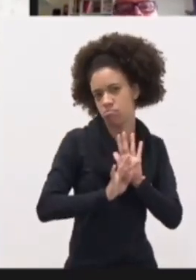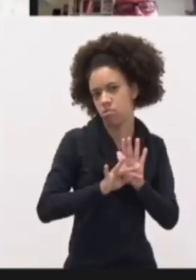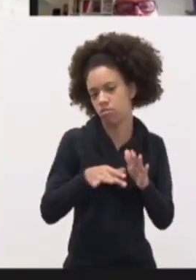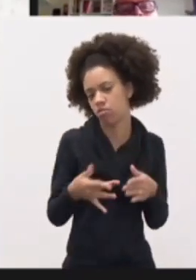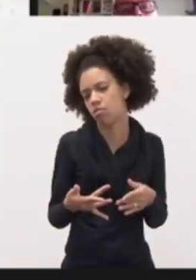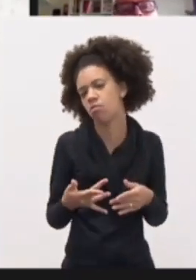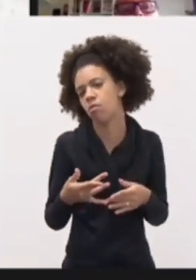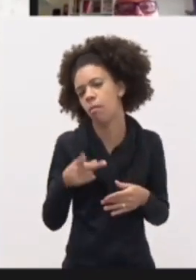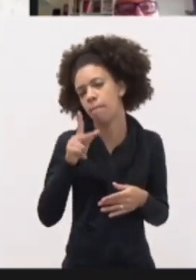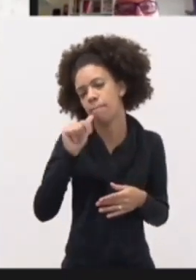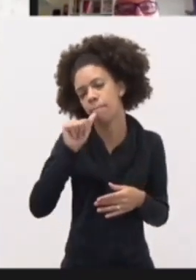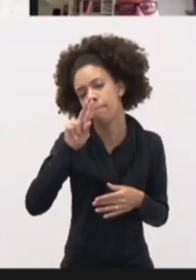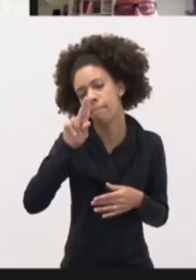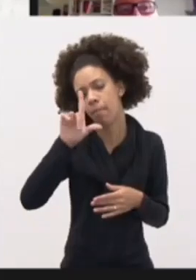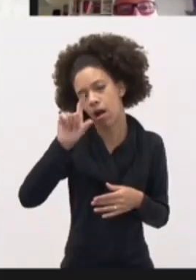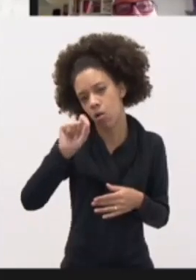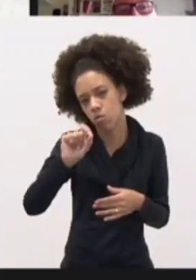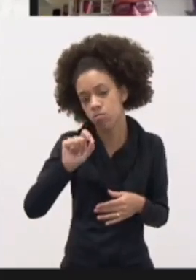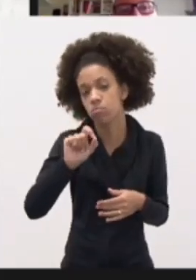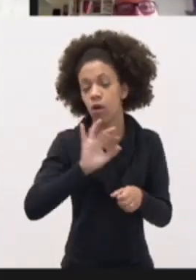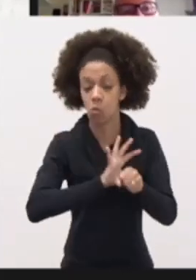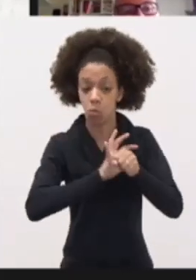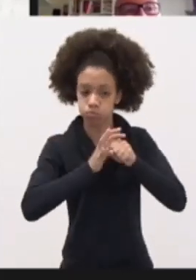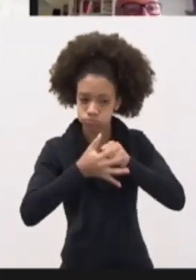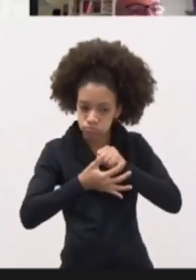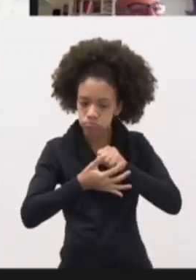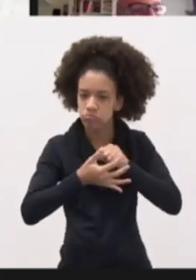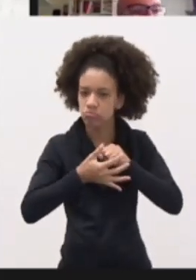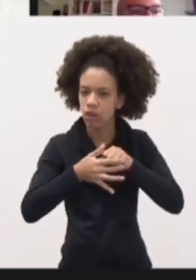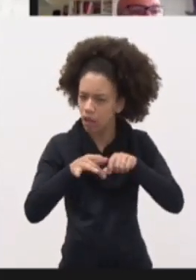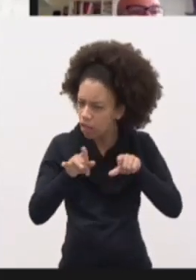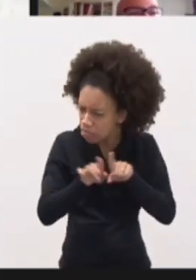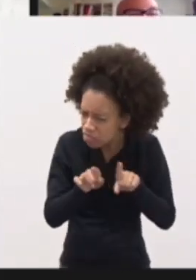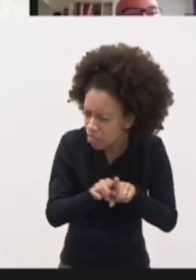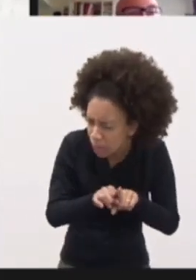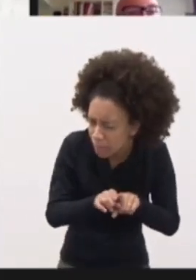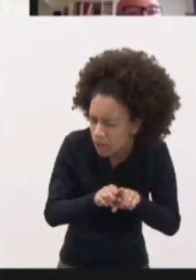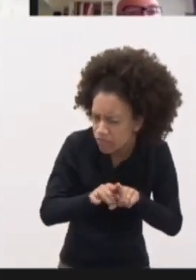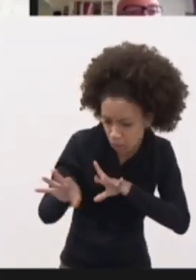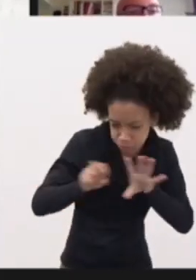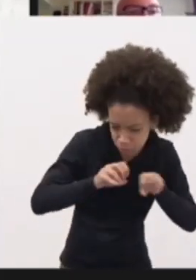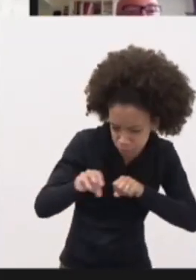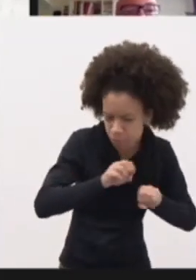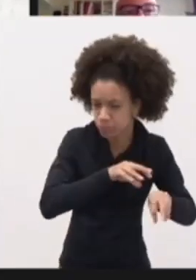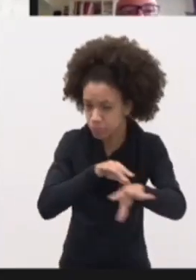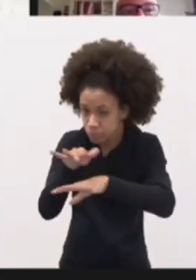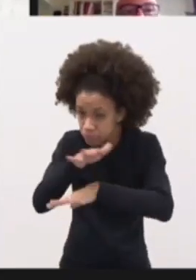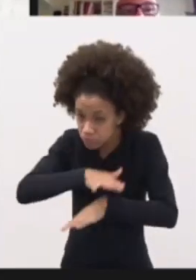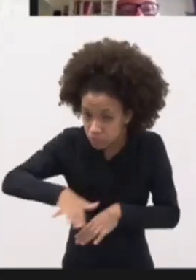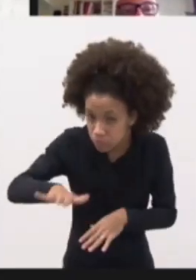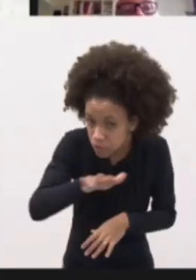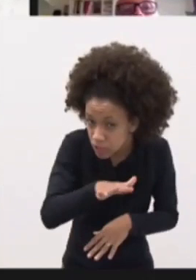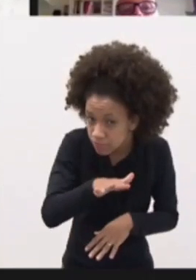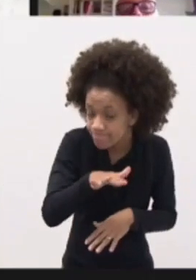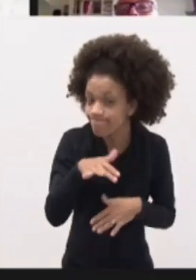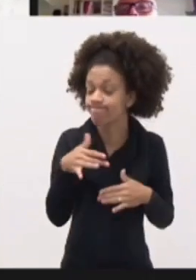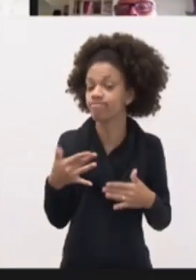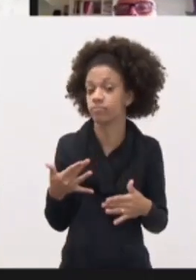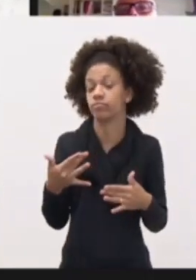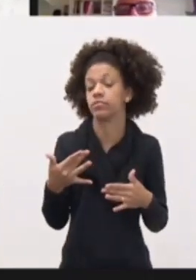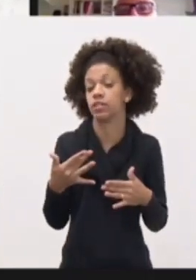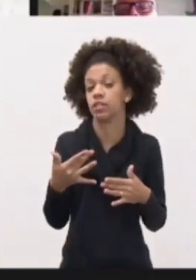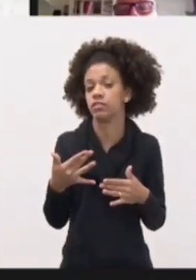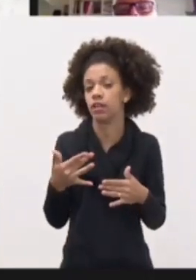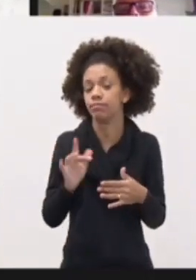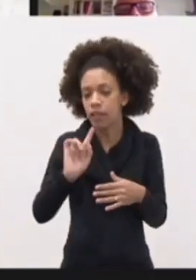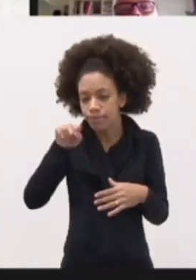lá, né, o coronavírus também vai contaminar a educação? É uma pergunta que ele faz. Os riscos da mudança radical para o ensino online depois que a crise